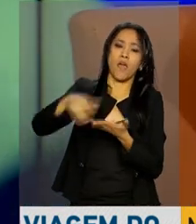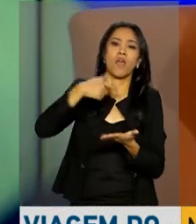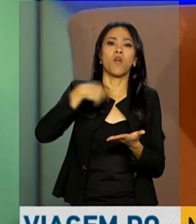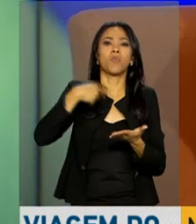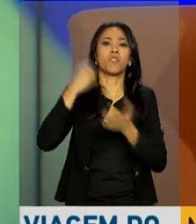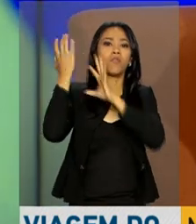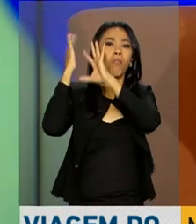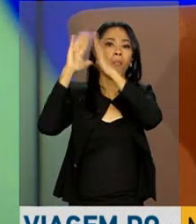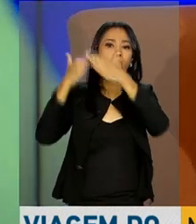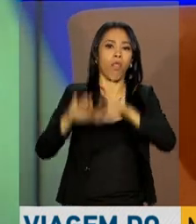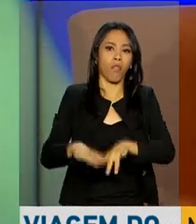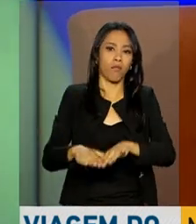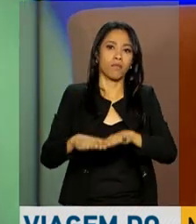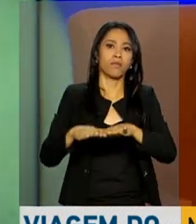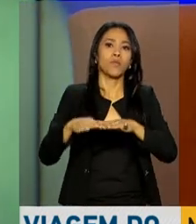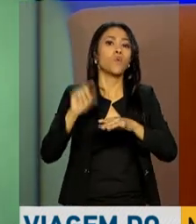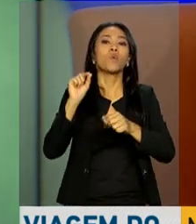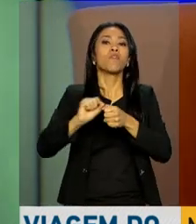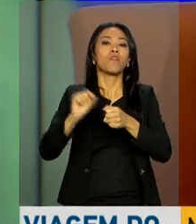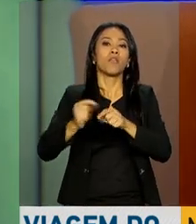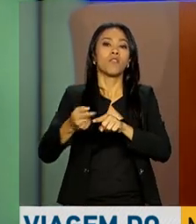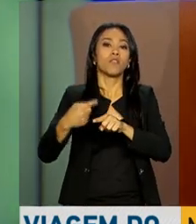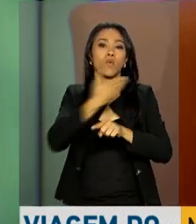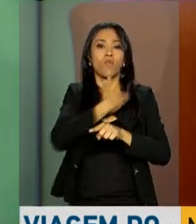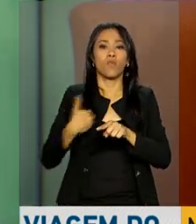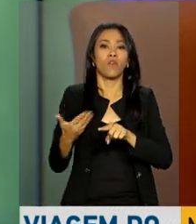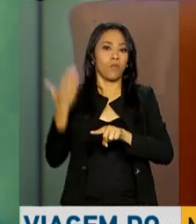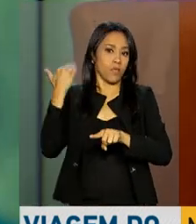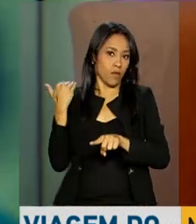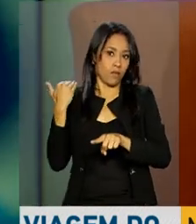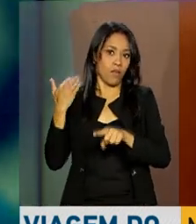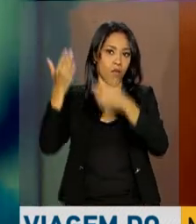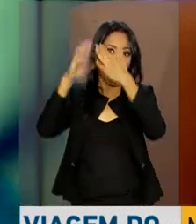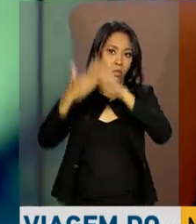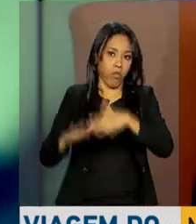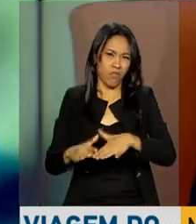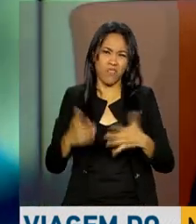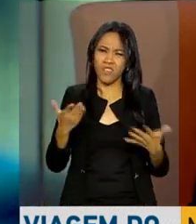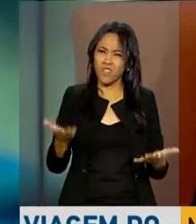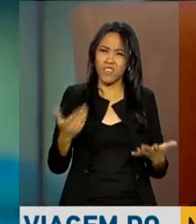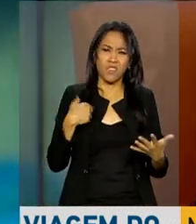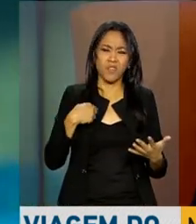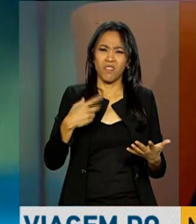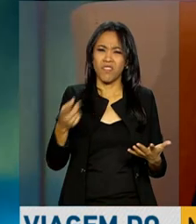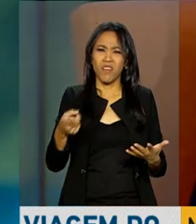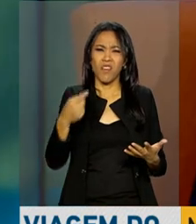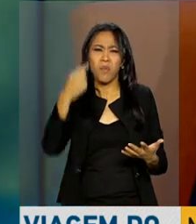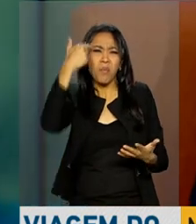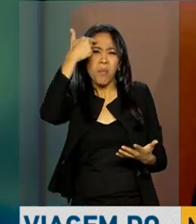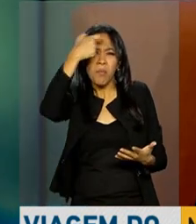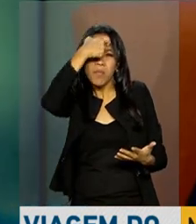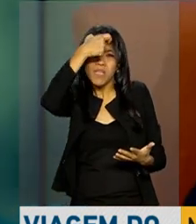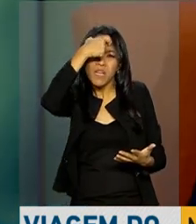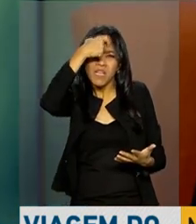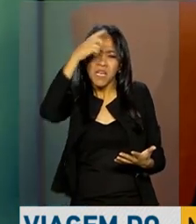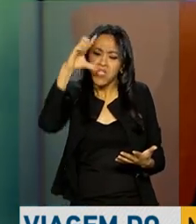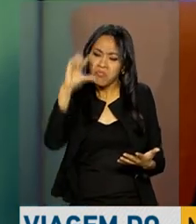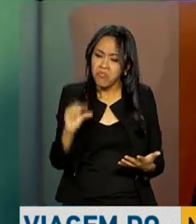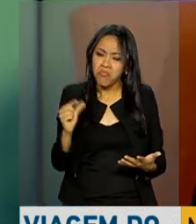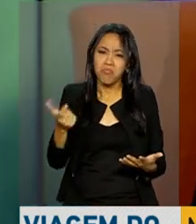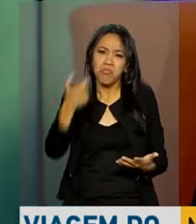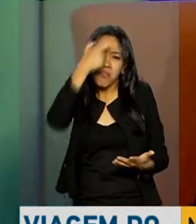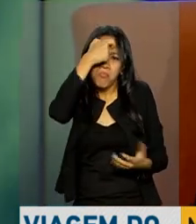destruir o que o outro fez. Eu acho que isso é uma concepção maniqueísta, uma concepção menor, minúscula,